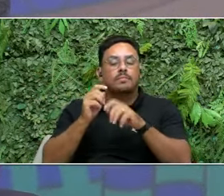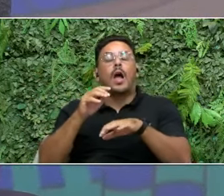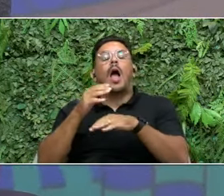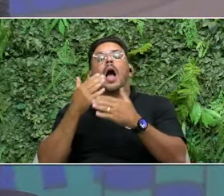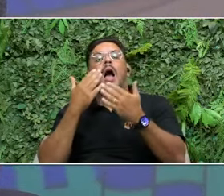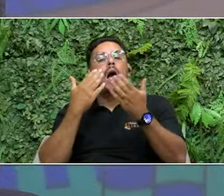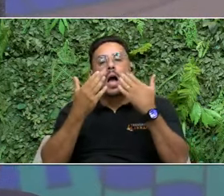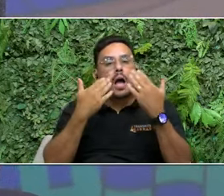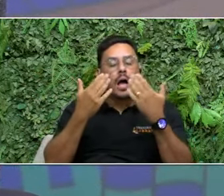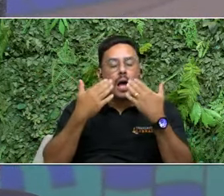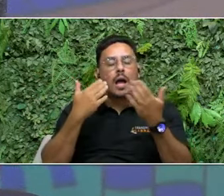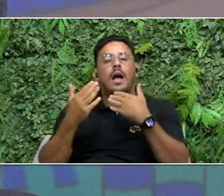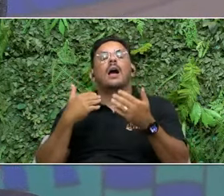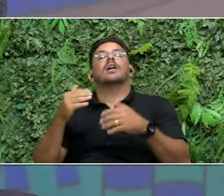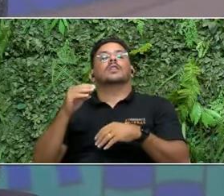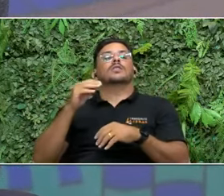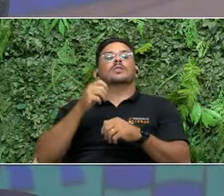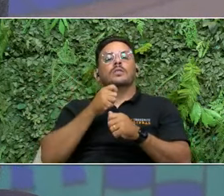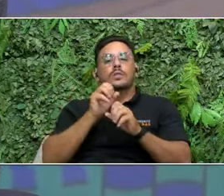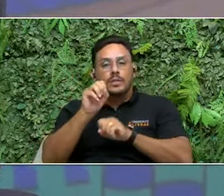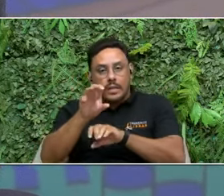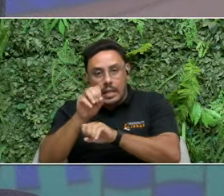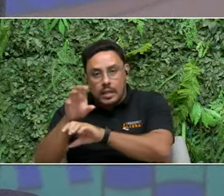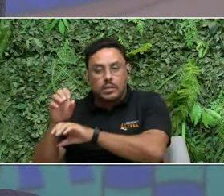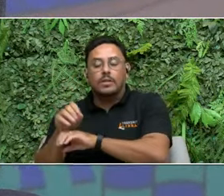ouvir A análise dos comentarios